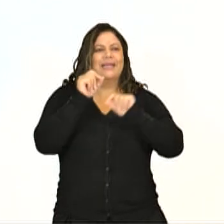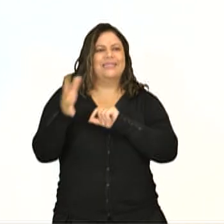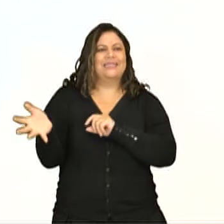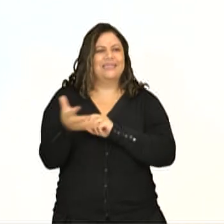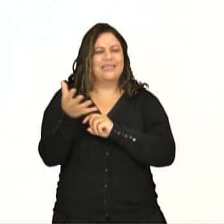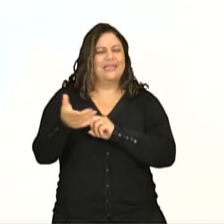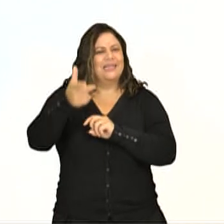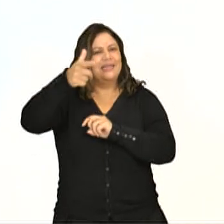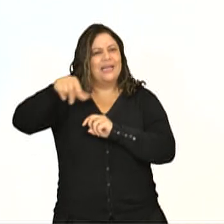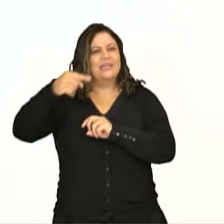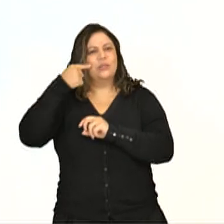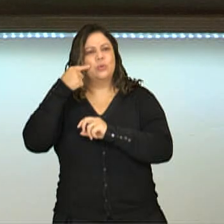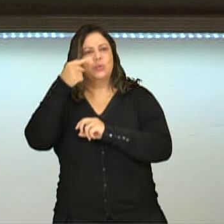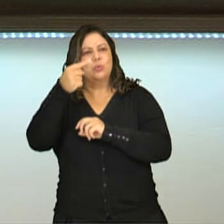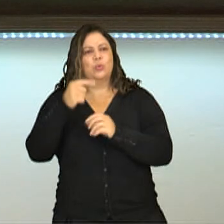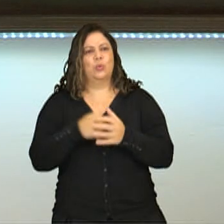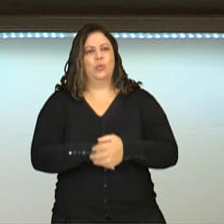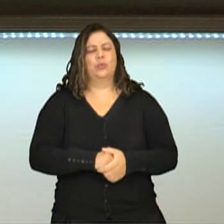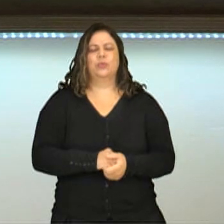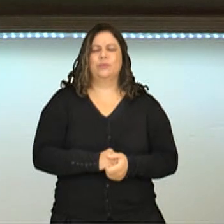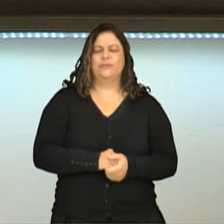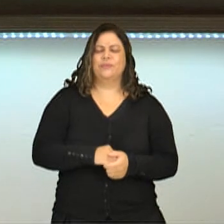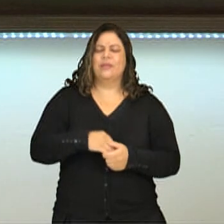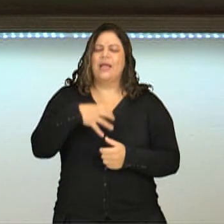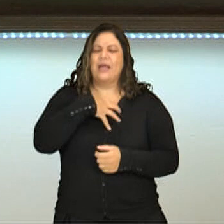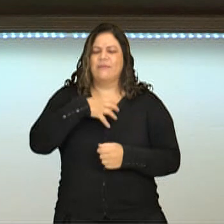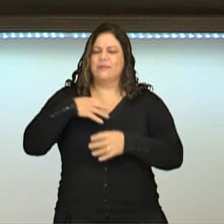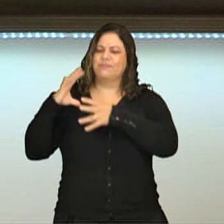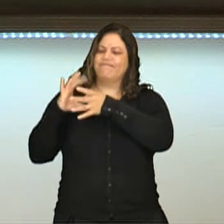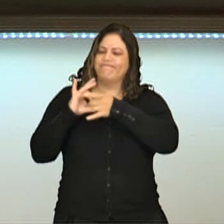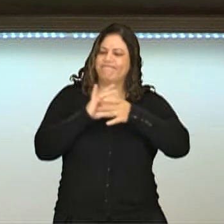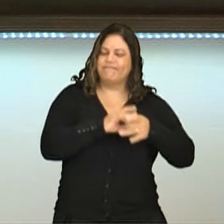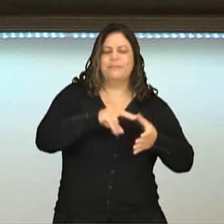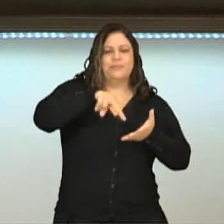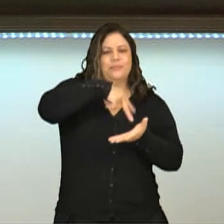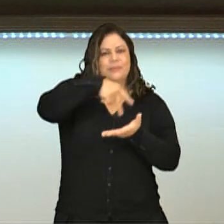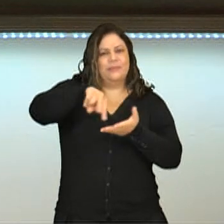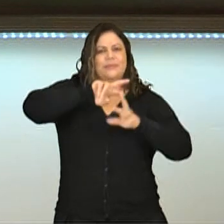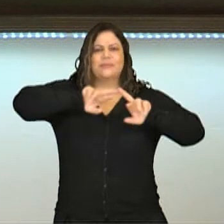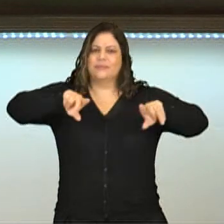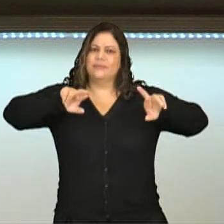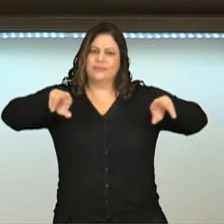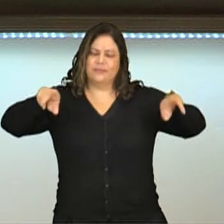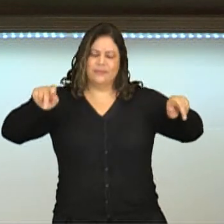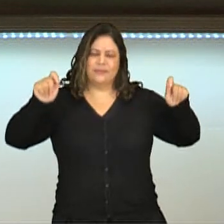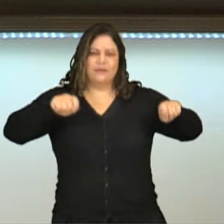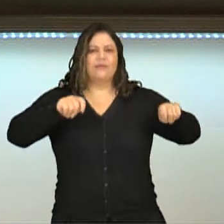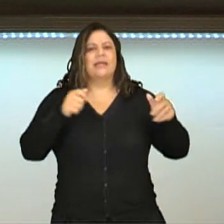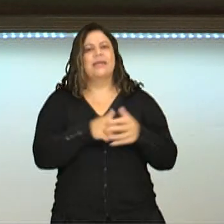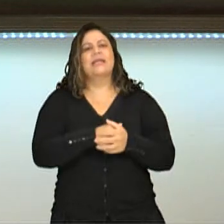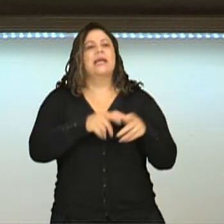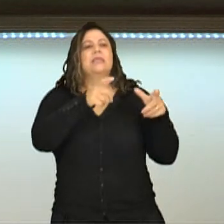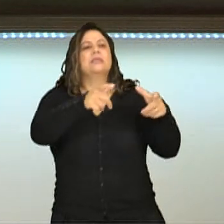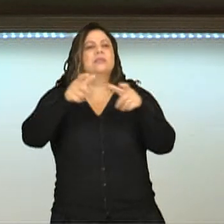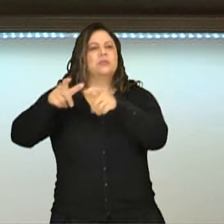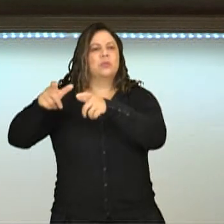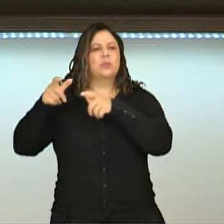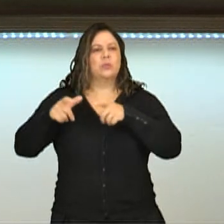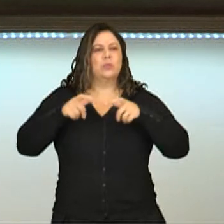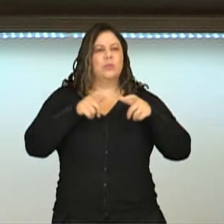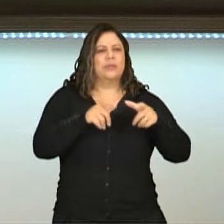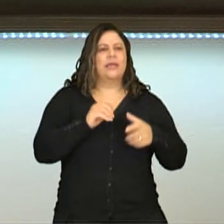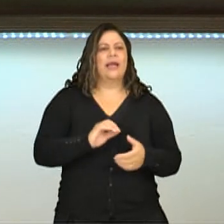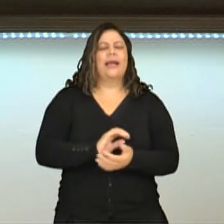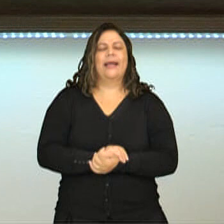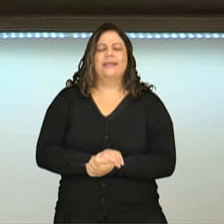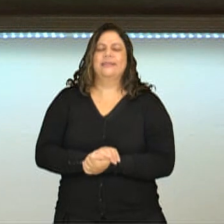novo, gente, vários contextos, as danças elas acabam alcançando diferentes localidades. Quando elas são criadas, elas têm